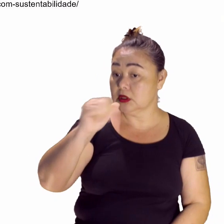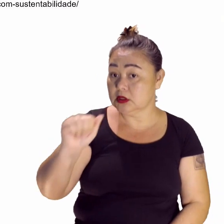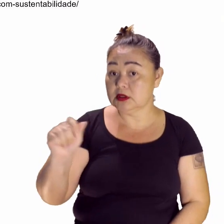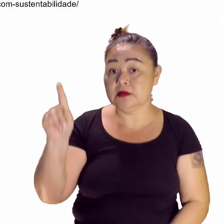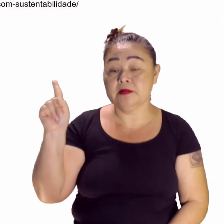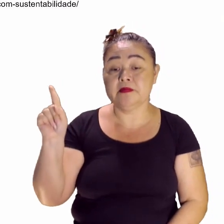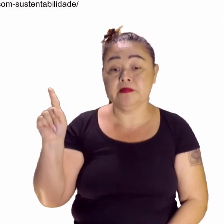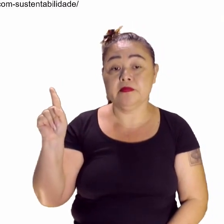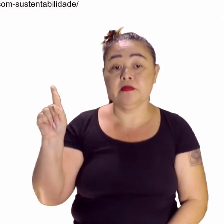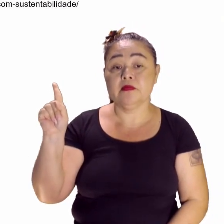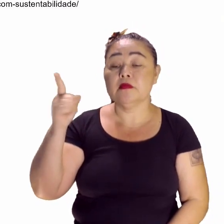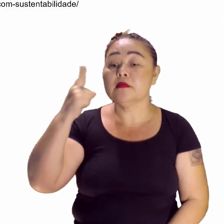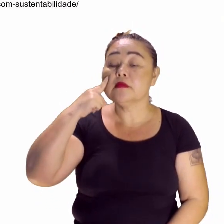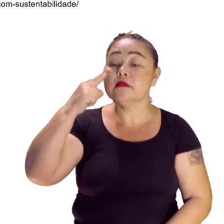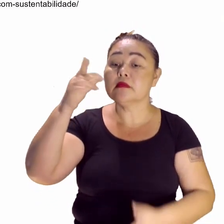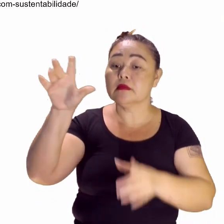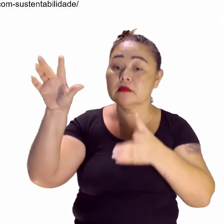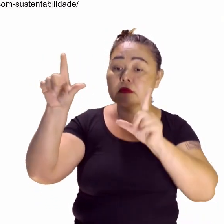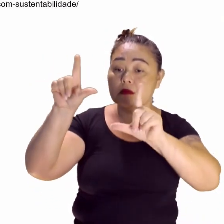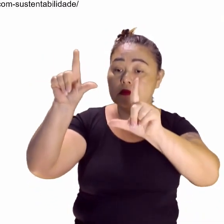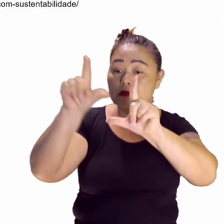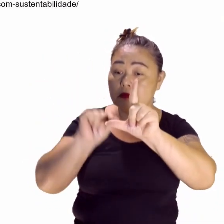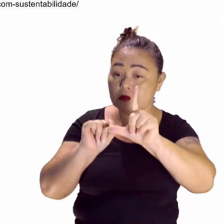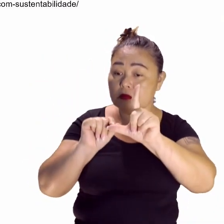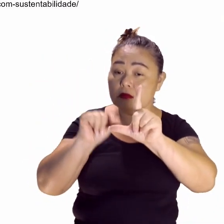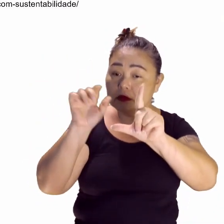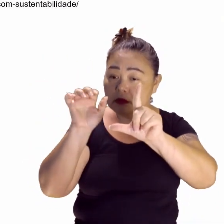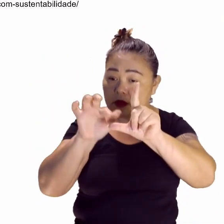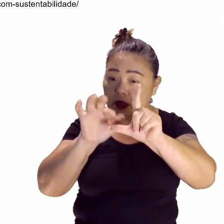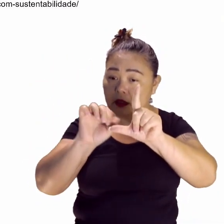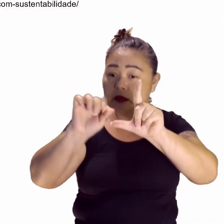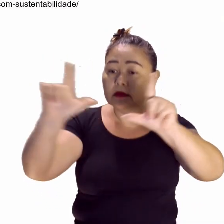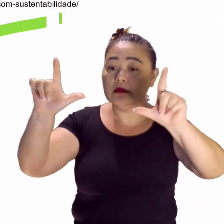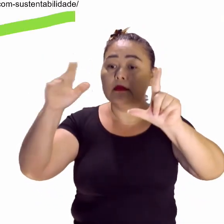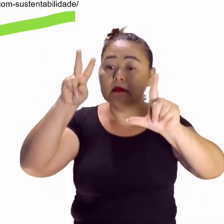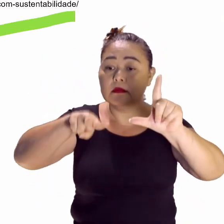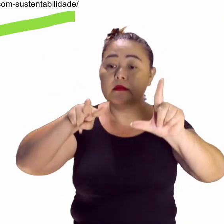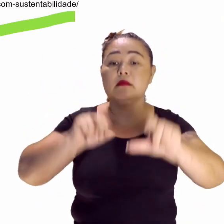e aí a gente tem aqui essa matéria nesse link depois você pode acessar